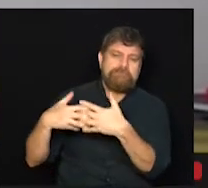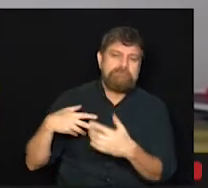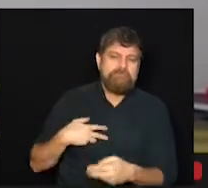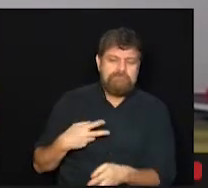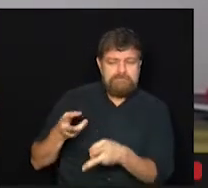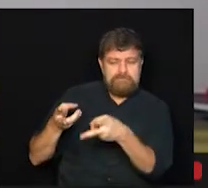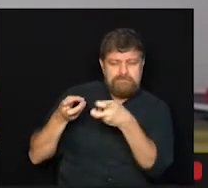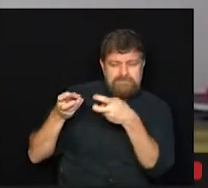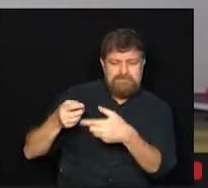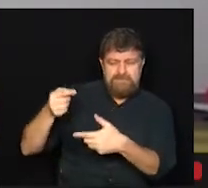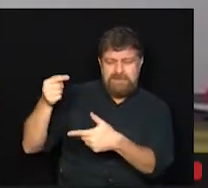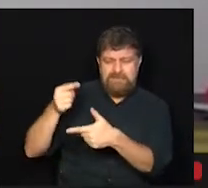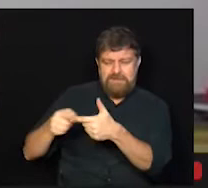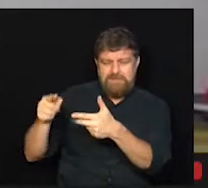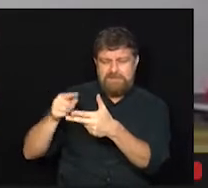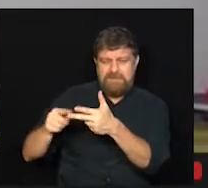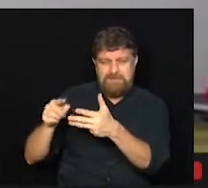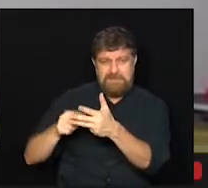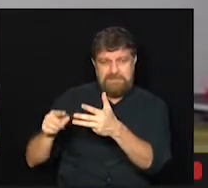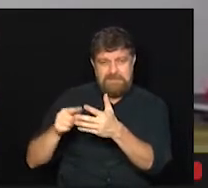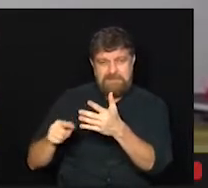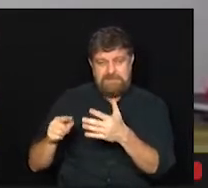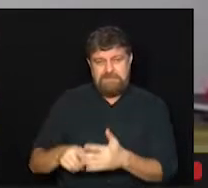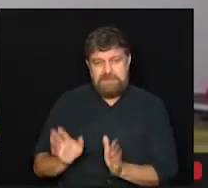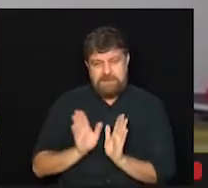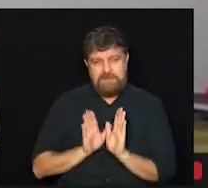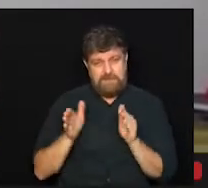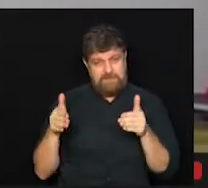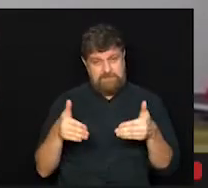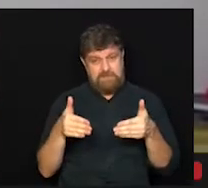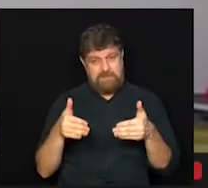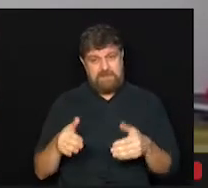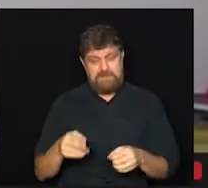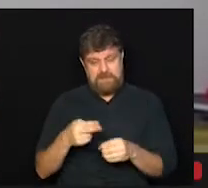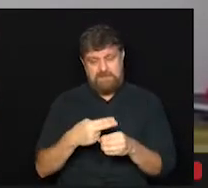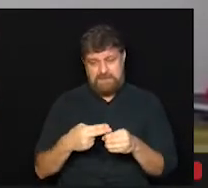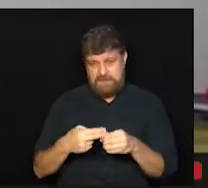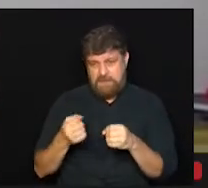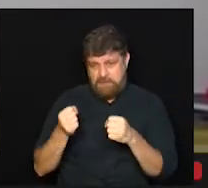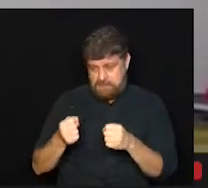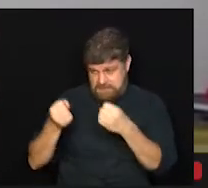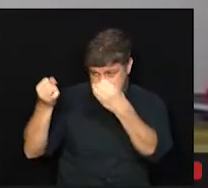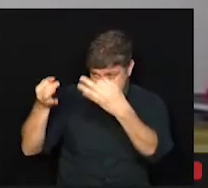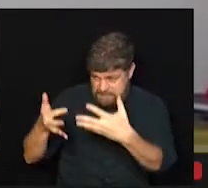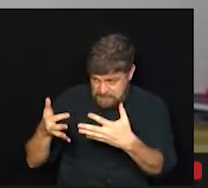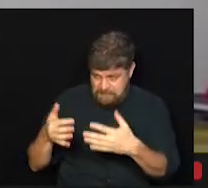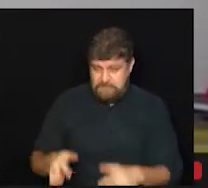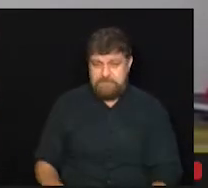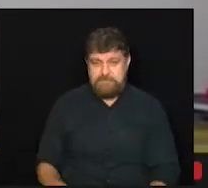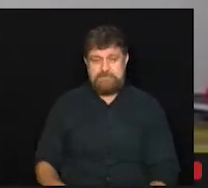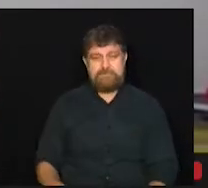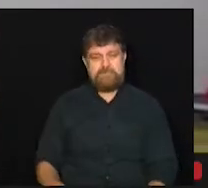alguns problemas lá, então, sem sair do foco, mas puder comentar alguma coisa sobre isso. Por fim,